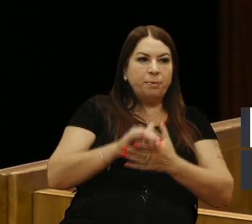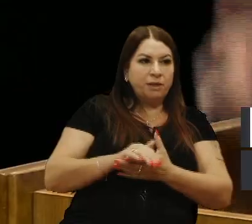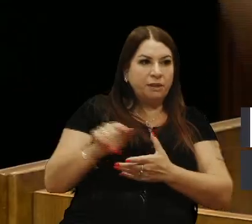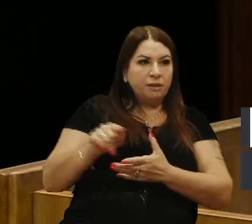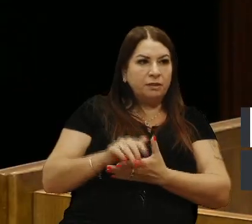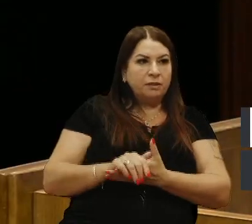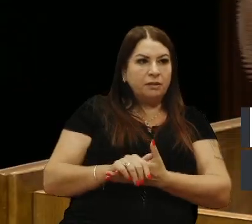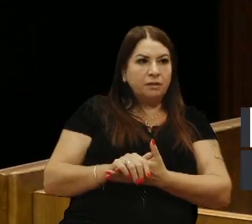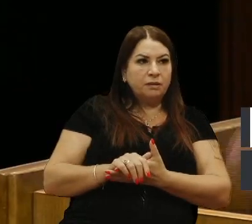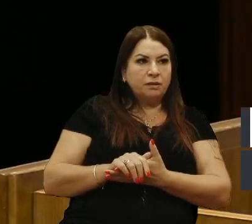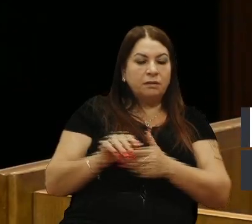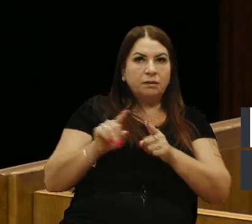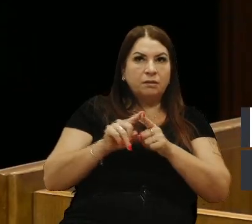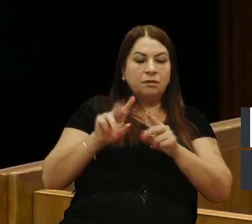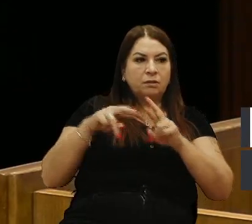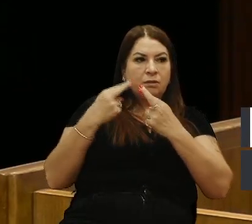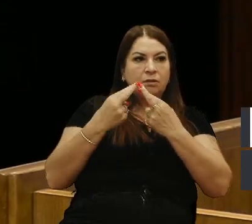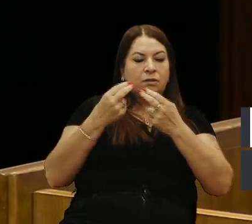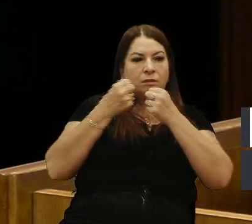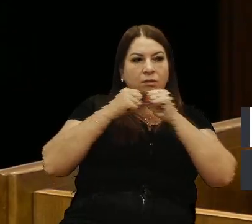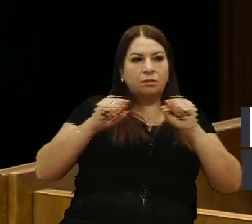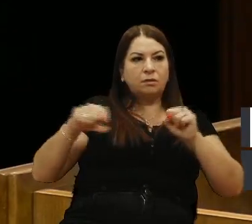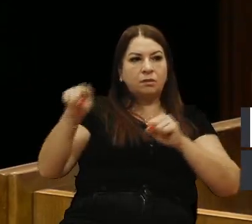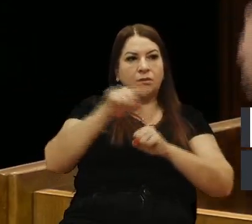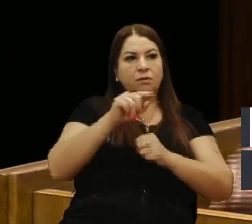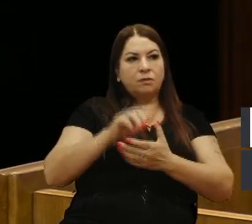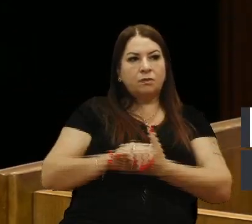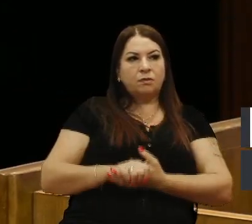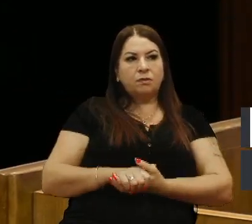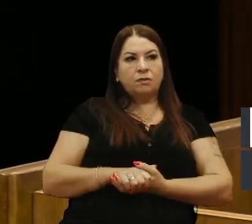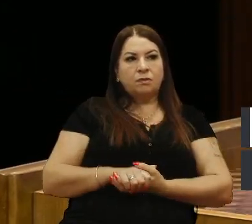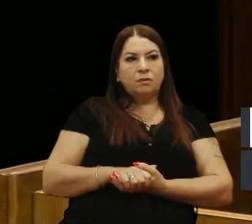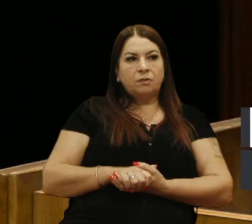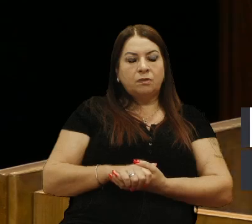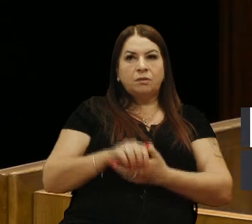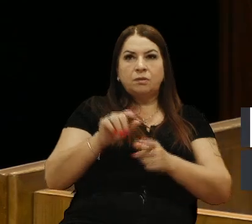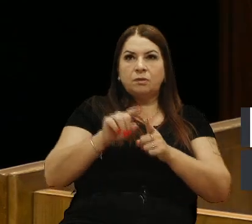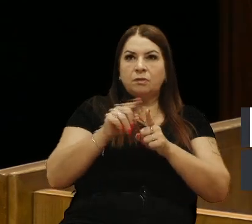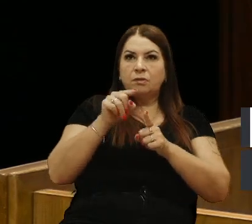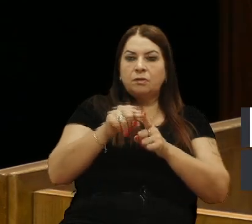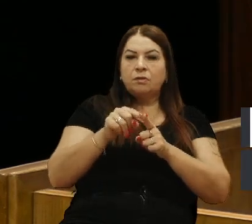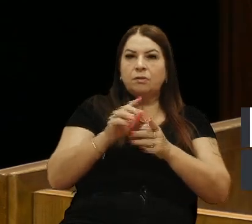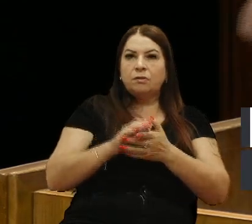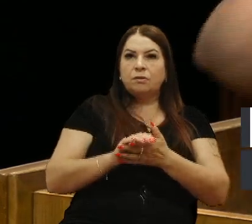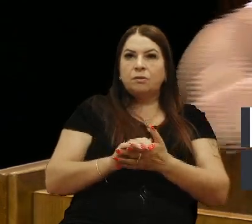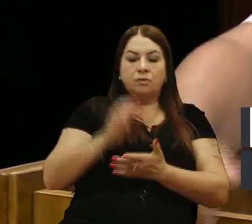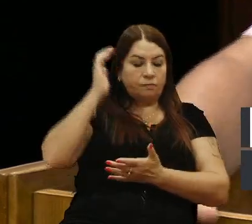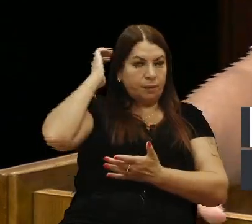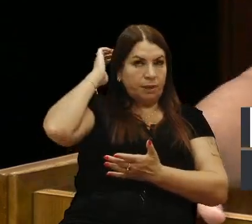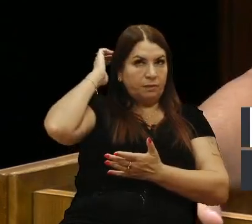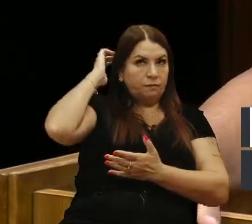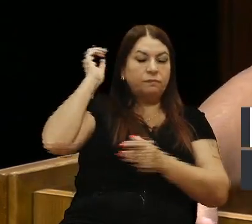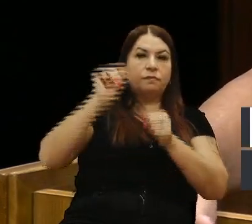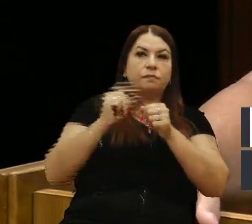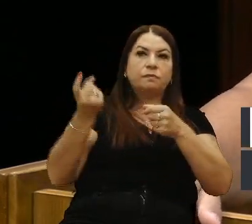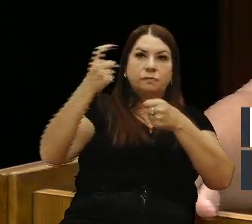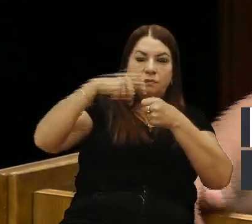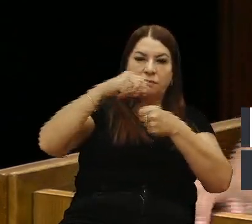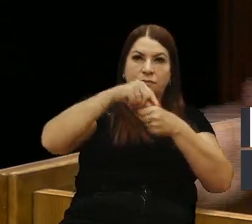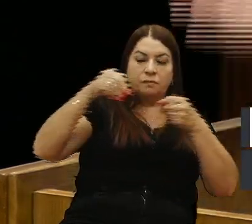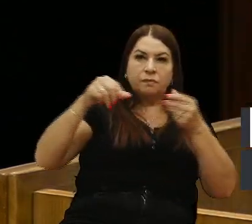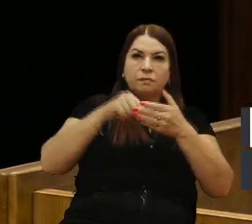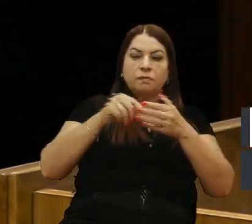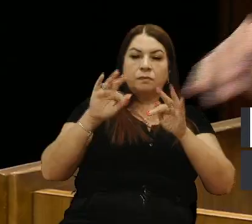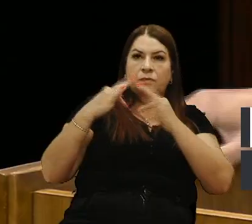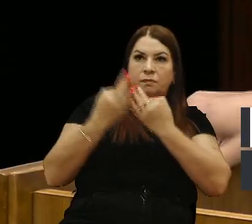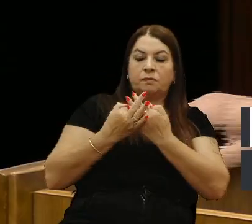depois. Teve uma reunião na Secretaria da Habitação, como essas famílias ocuparam depois, A comunicação é que vão fazer reintegração, vão tirar as